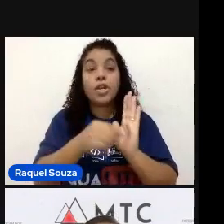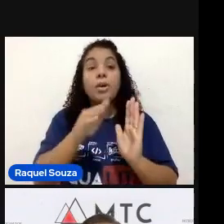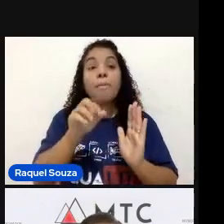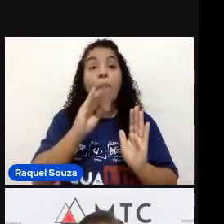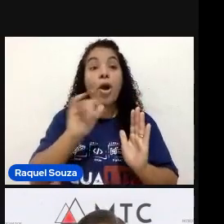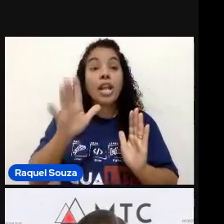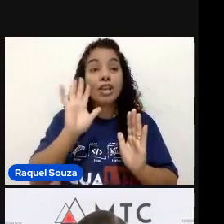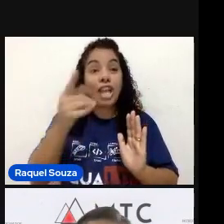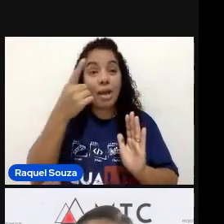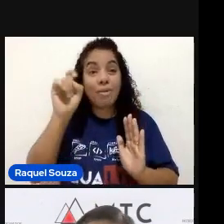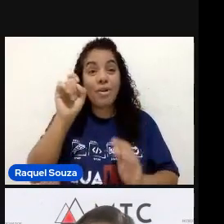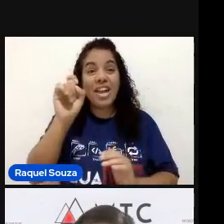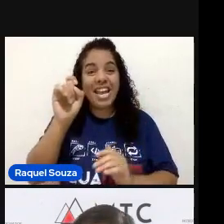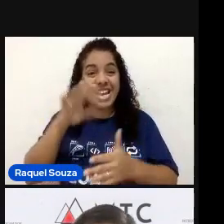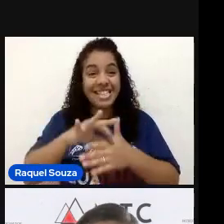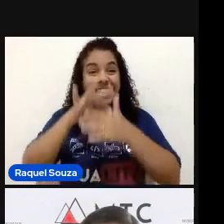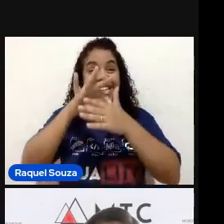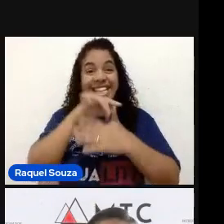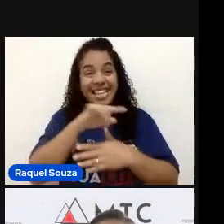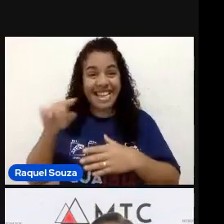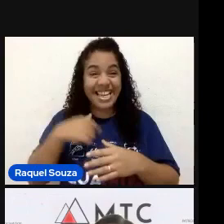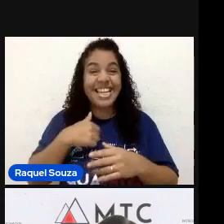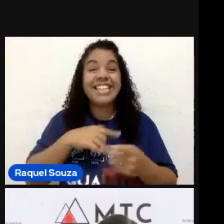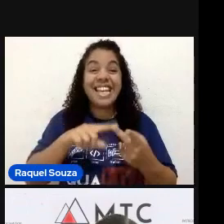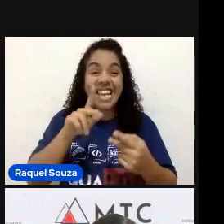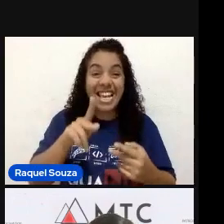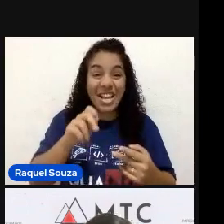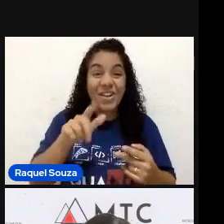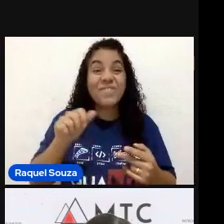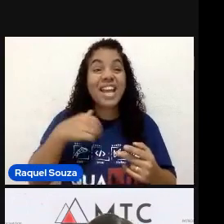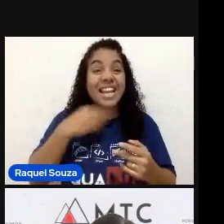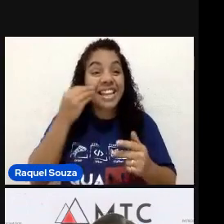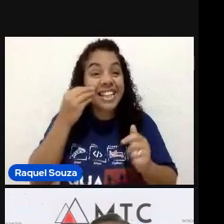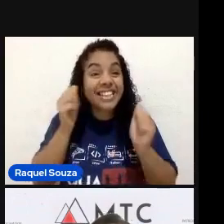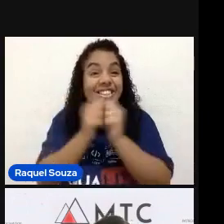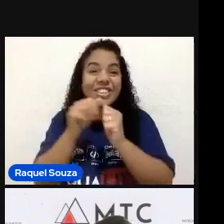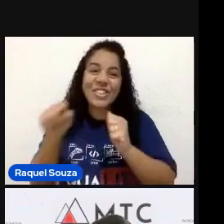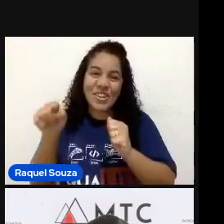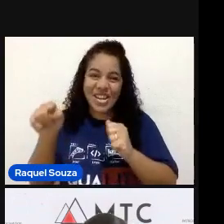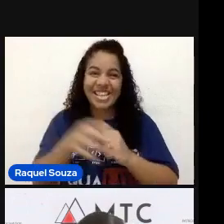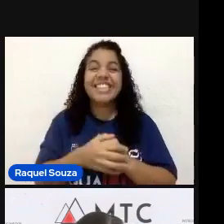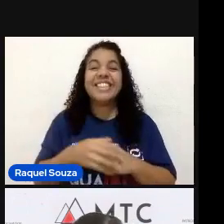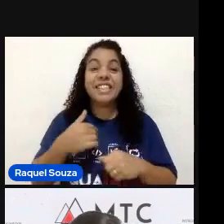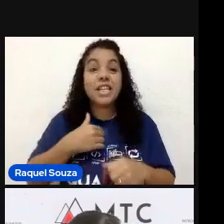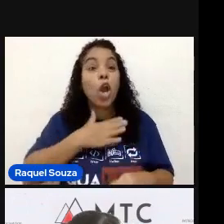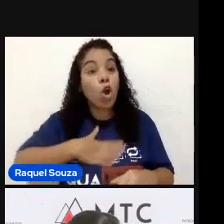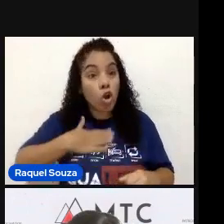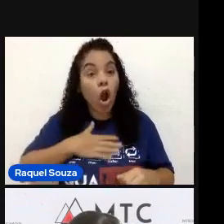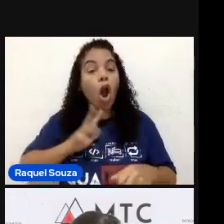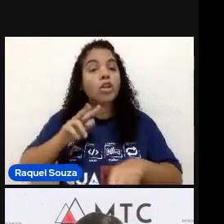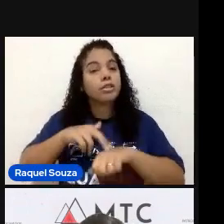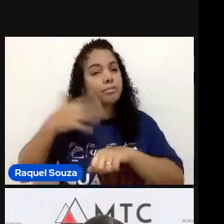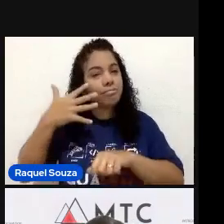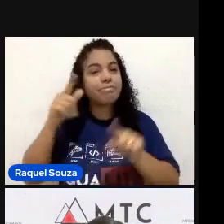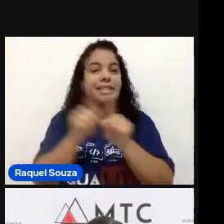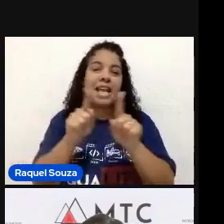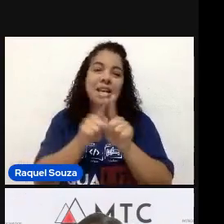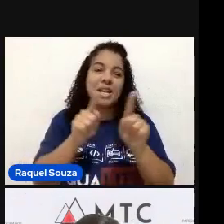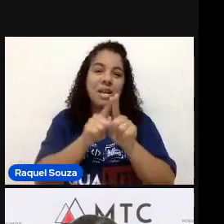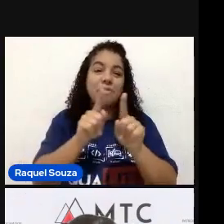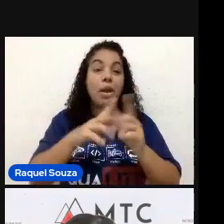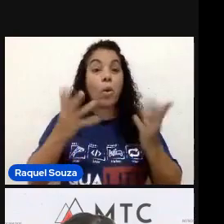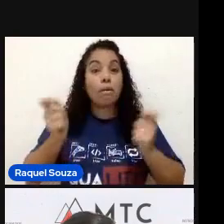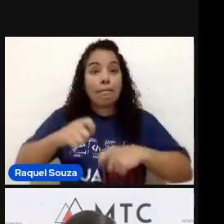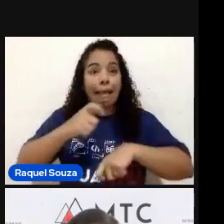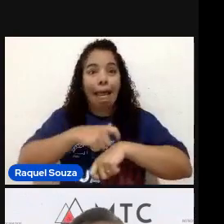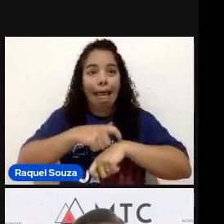palestrar aqui para vocês também, e eu fui pleno enquanto eu estava com Borel. E gosto de ser palestrante nas horas vagas, né? Então, assim,